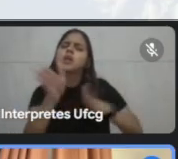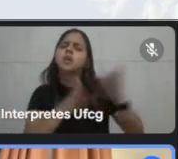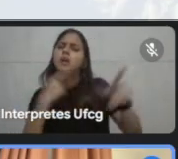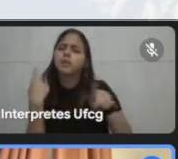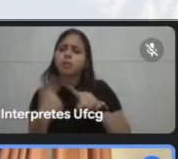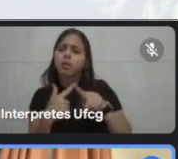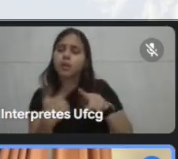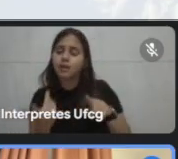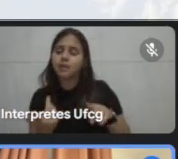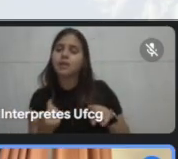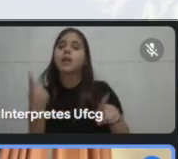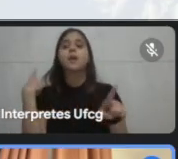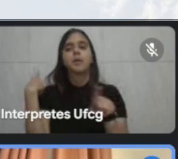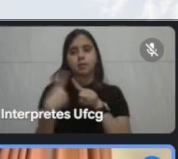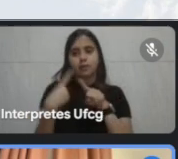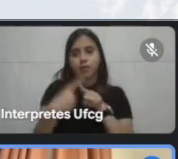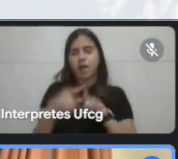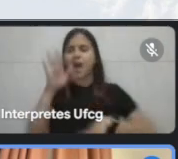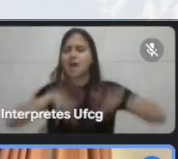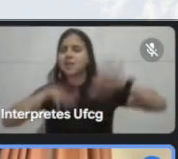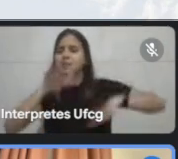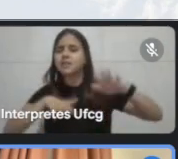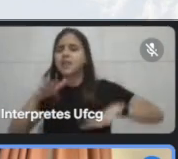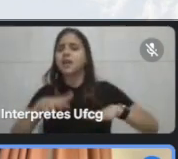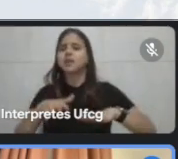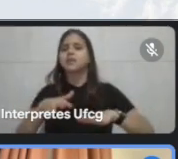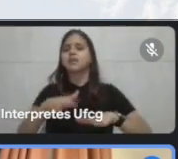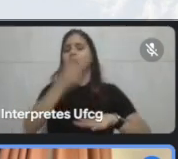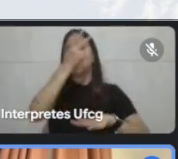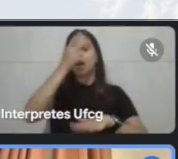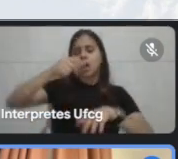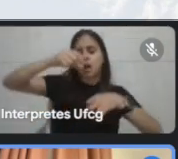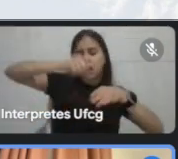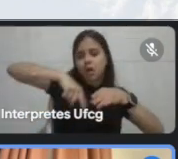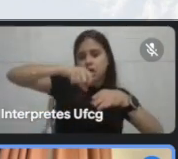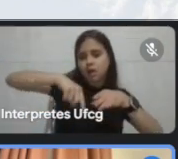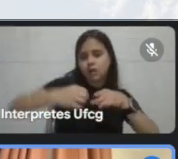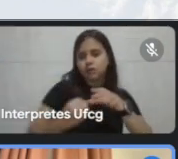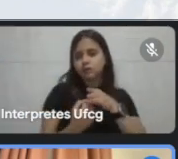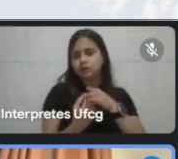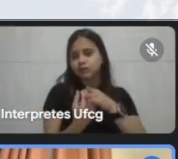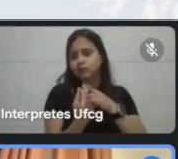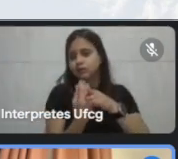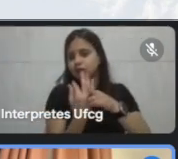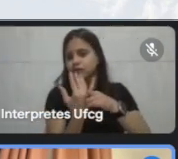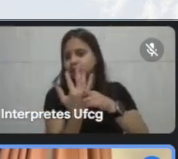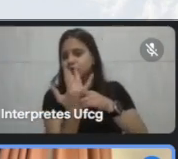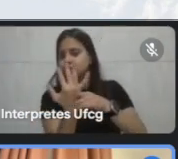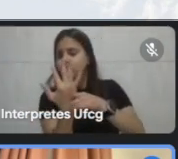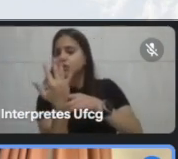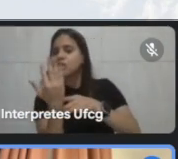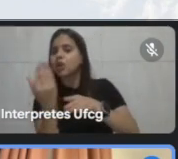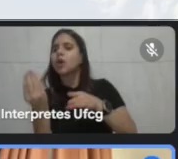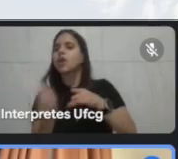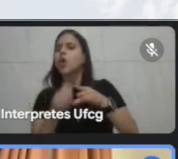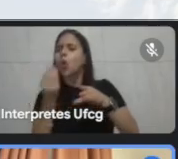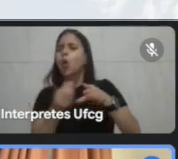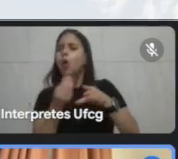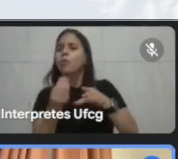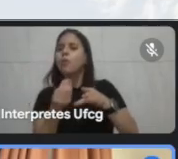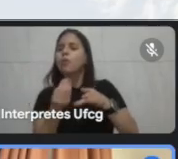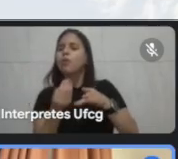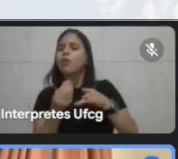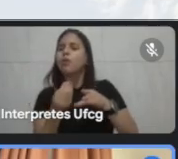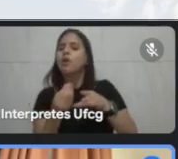acessibilidade? Isso se dá muito porque, às vezes, as plantações e pastagens, elas ocorrem justamente nos leitos de